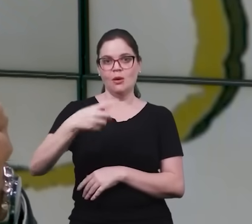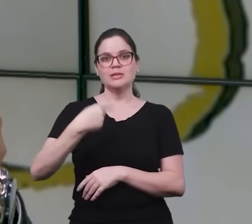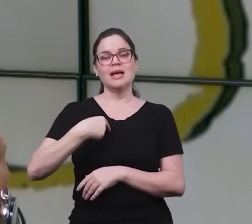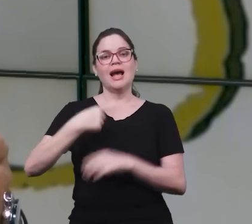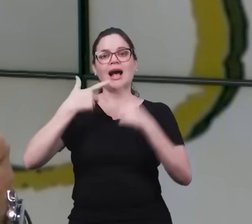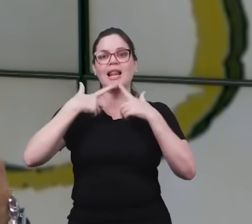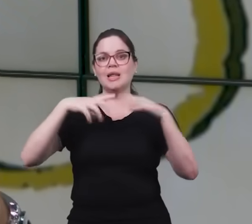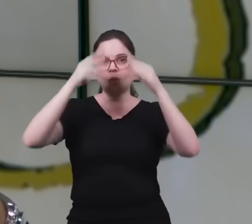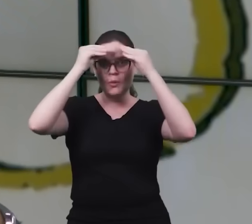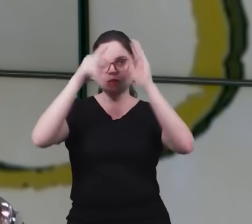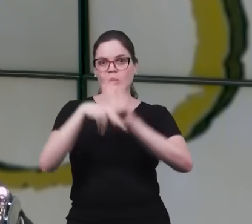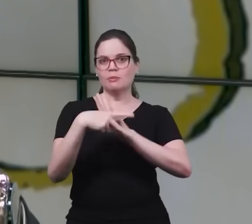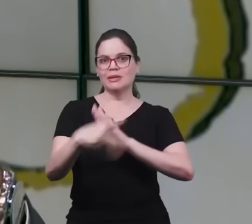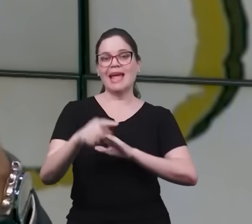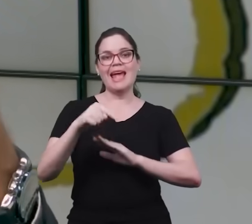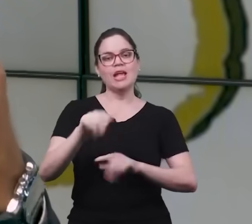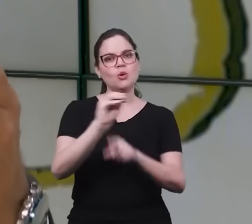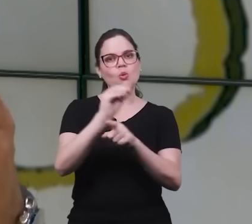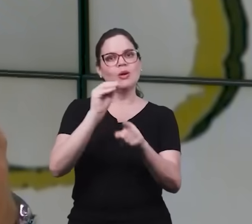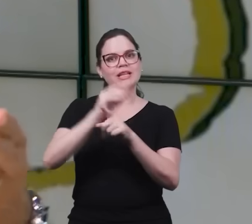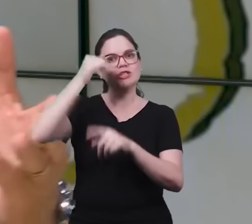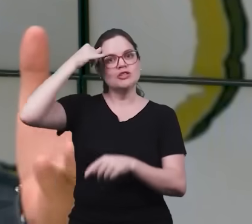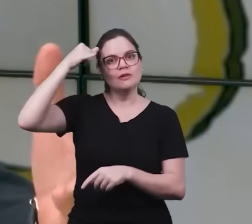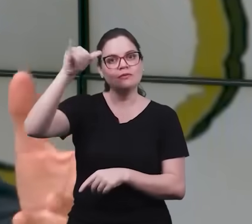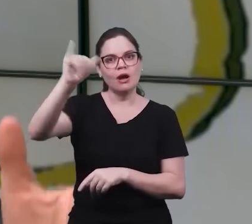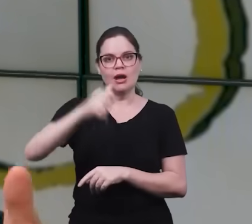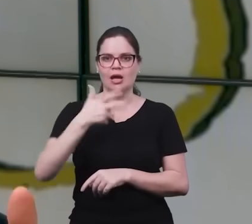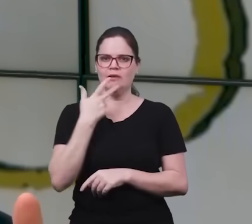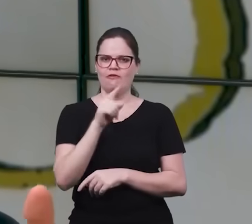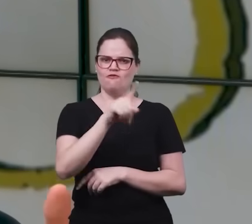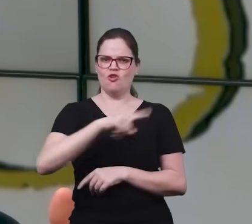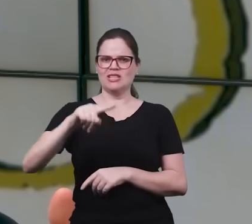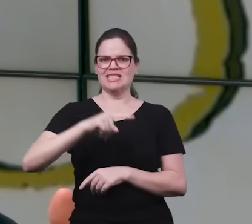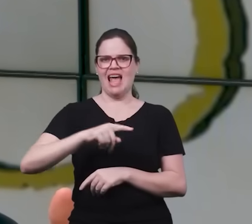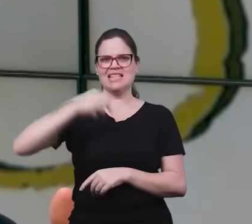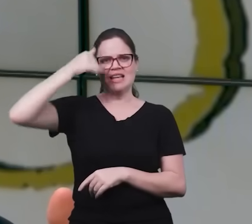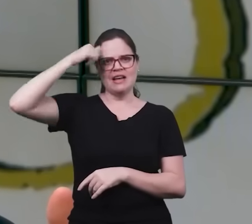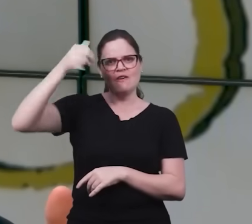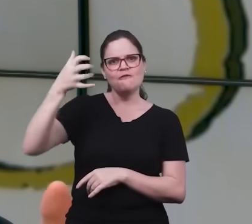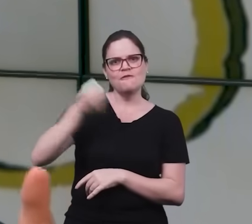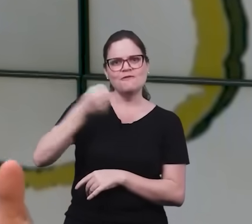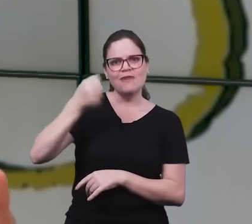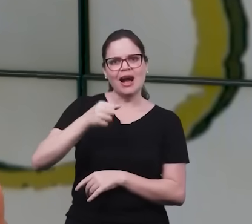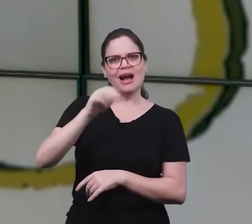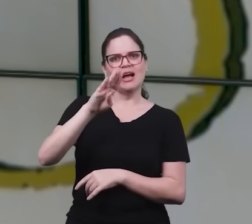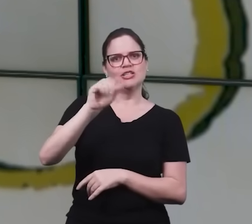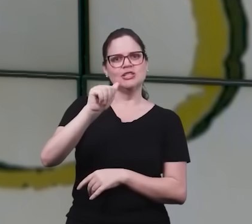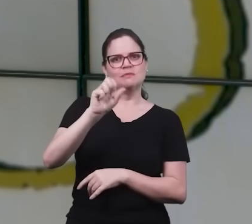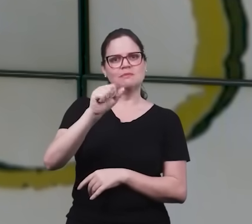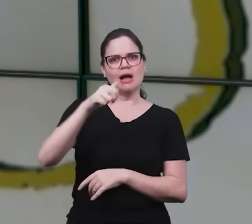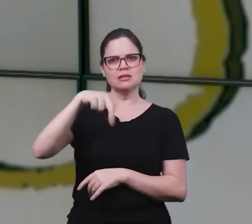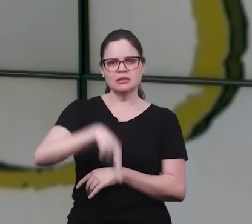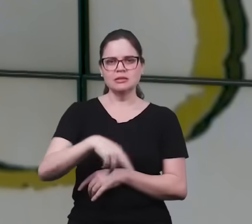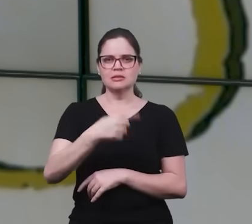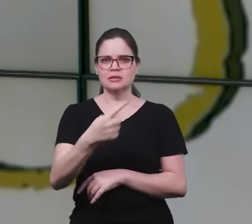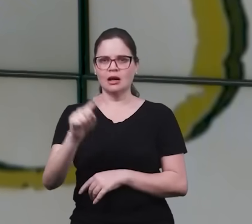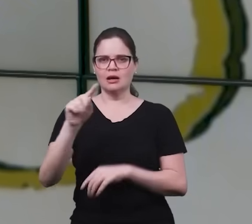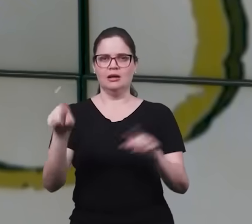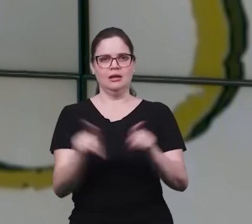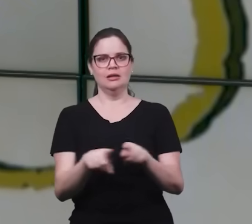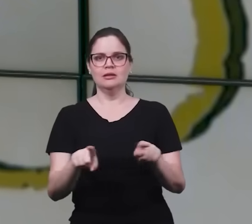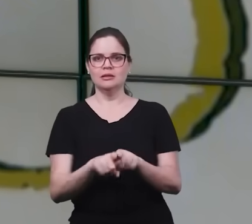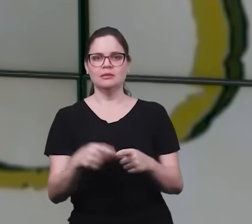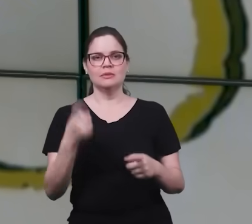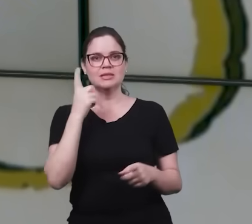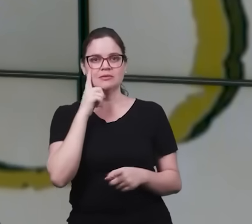usa a linguagem dele. Vós, vacas de Bazã. Paulo tinha uma formação militar. E usou muito em questão de soldados